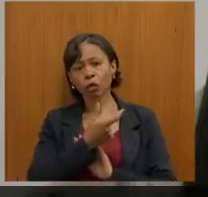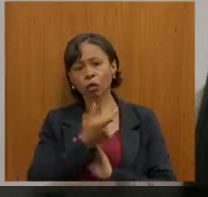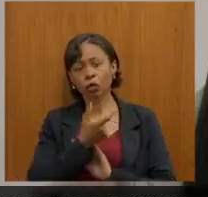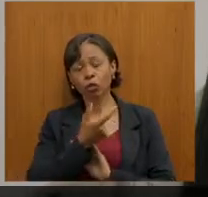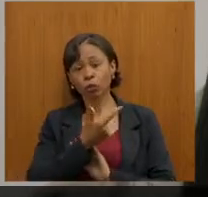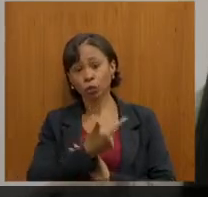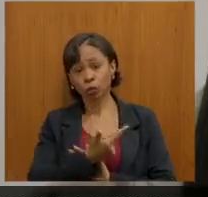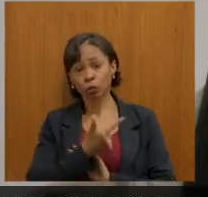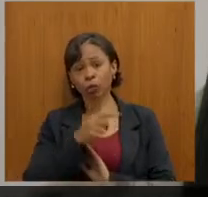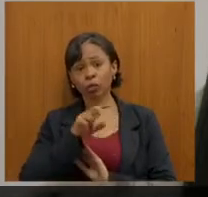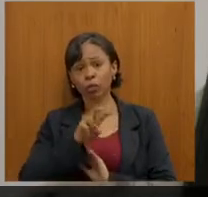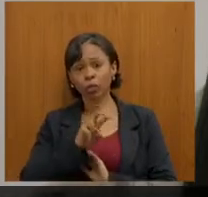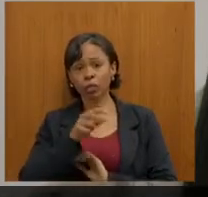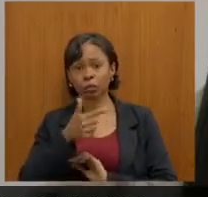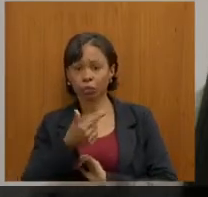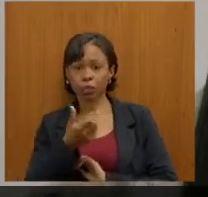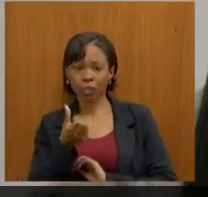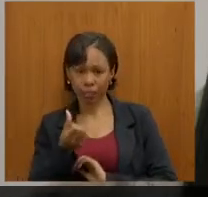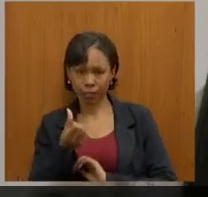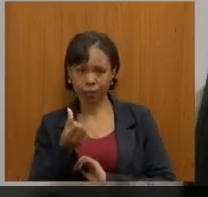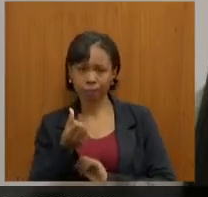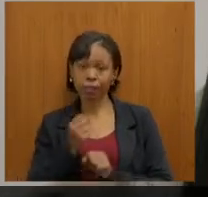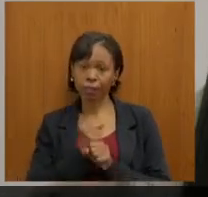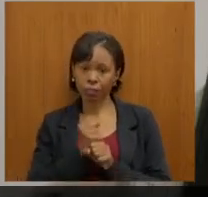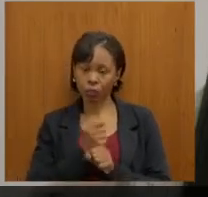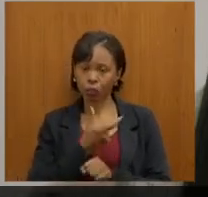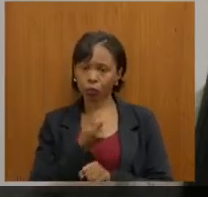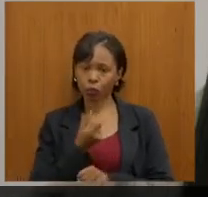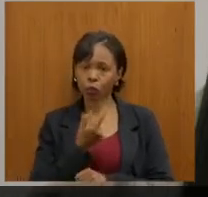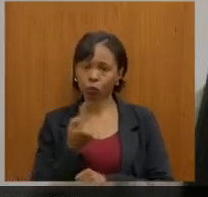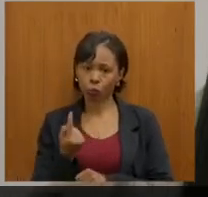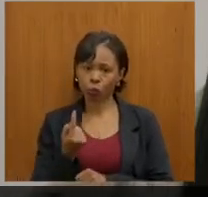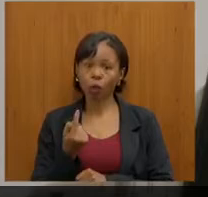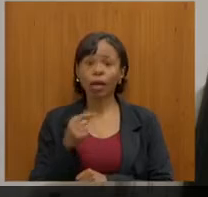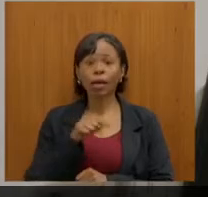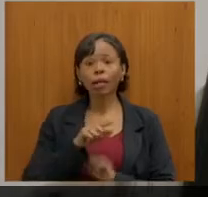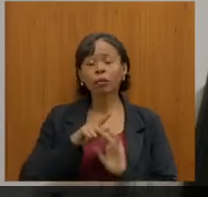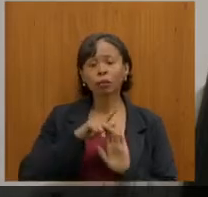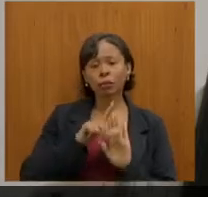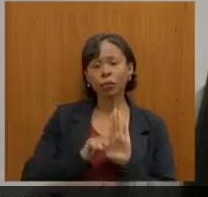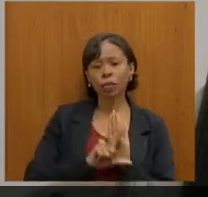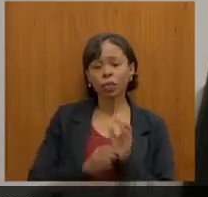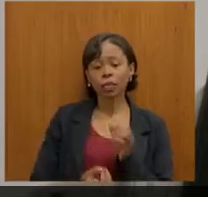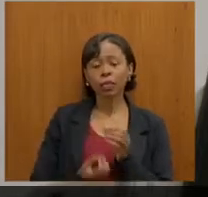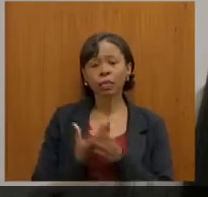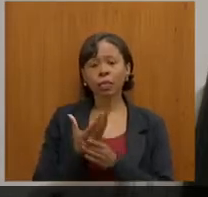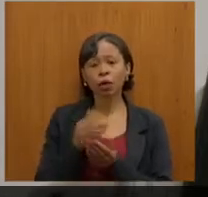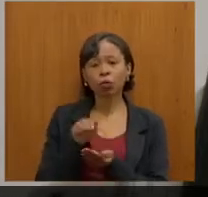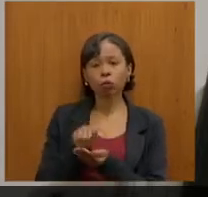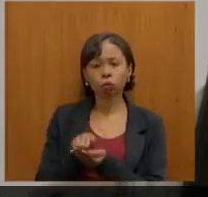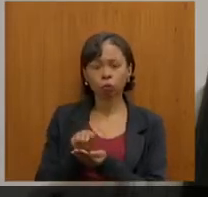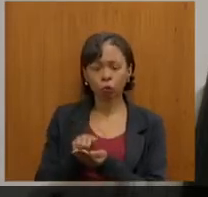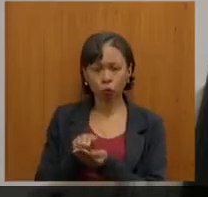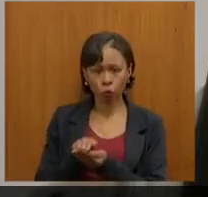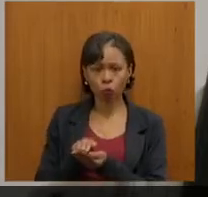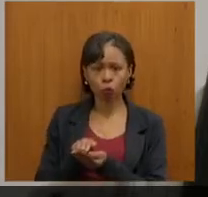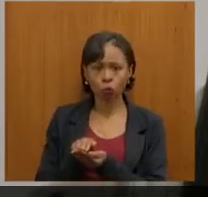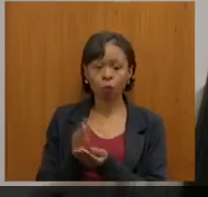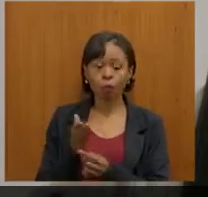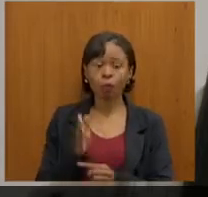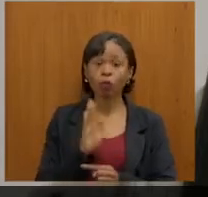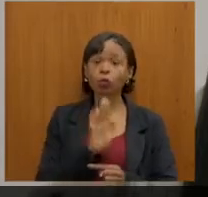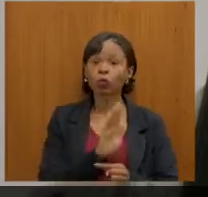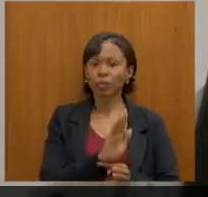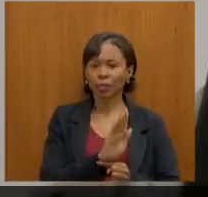2526 2021 que ele cria o fundo estadual para o enfrentamento à violência contra as mulheres